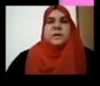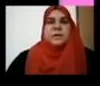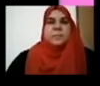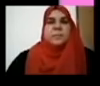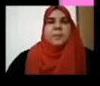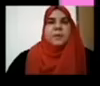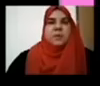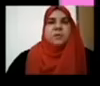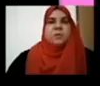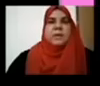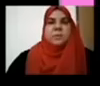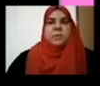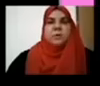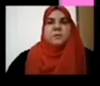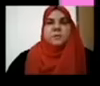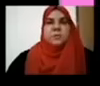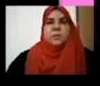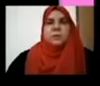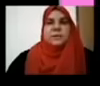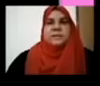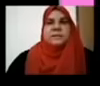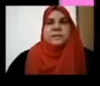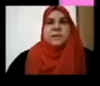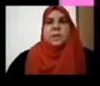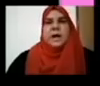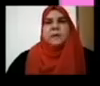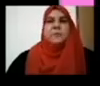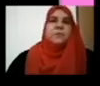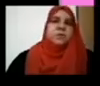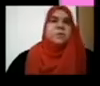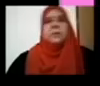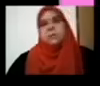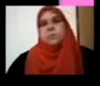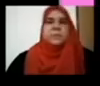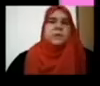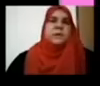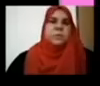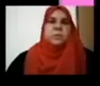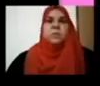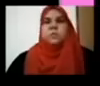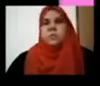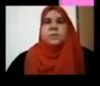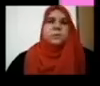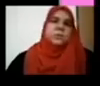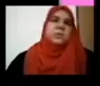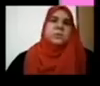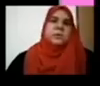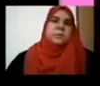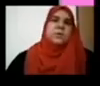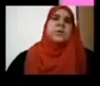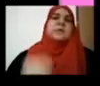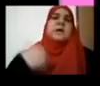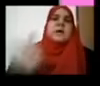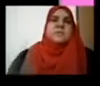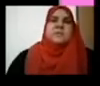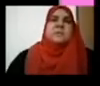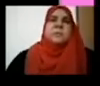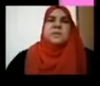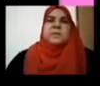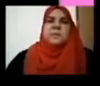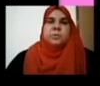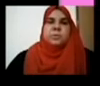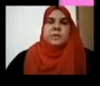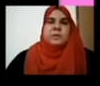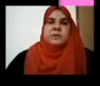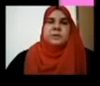aquele exemplo partindo lá do 8 vezes 8, né? 64, foi somando 1, subtraindo 1, somando 2, subtraindo 2. Fizemos